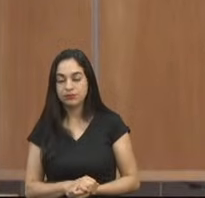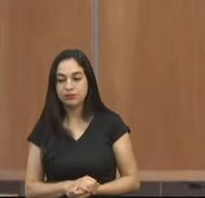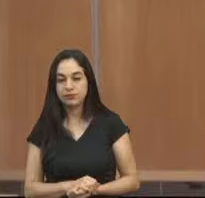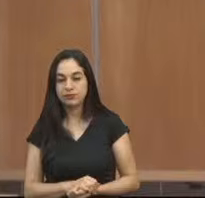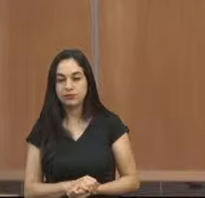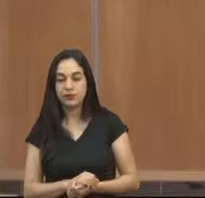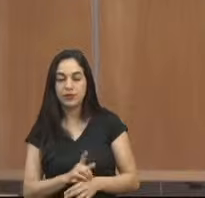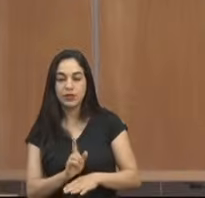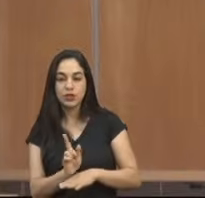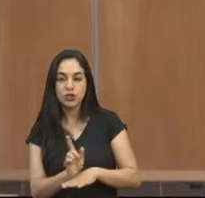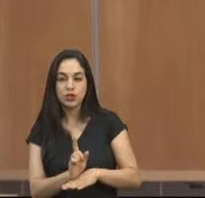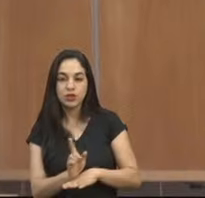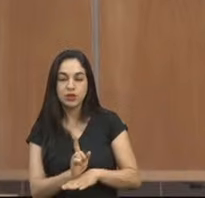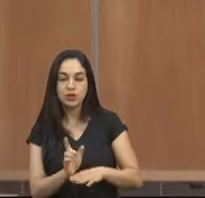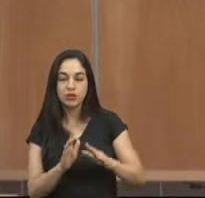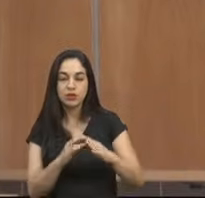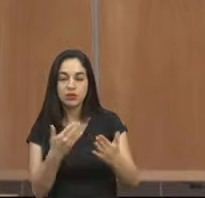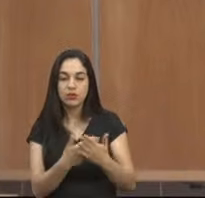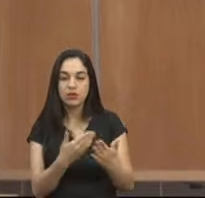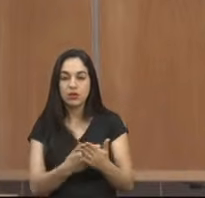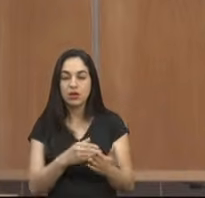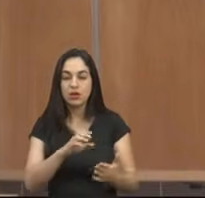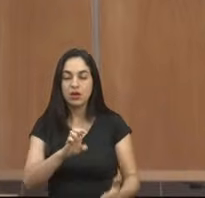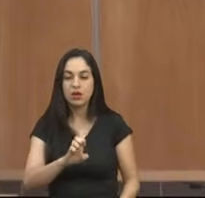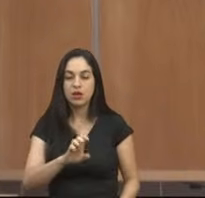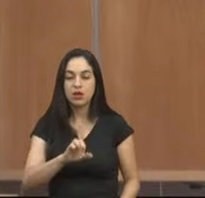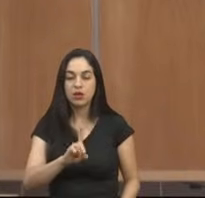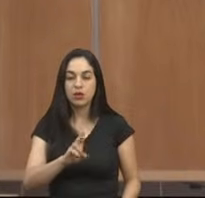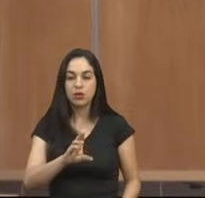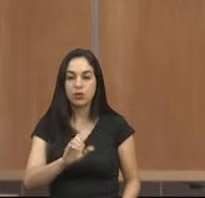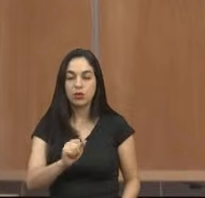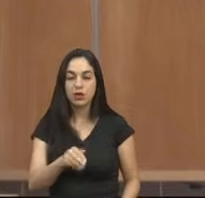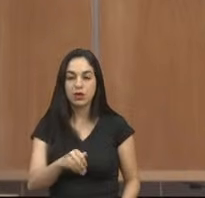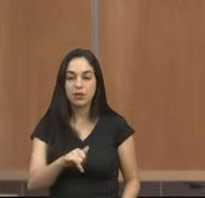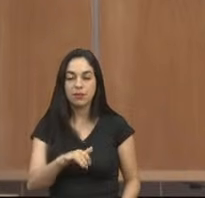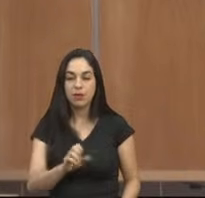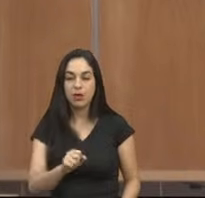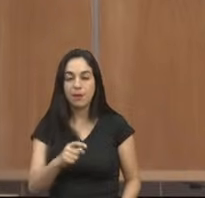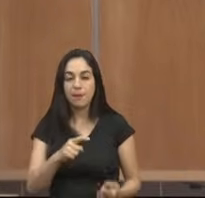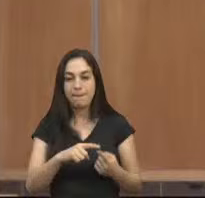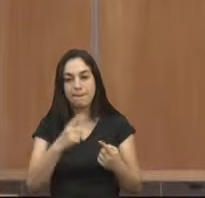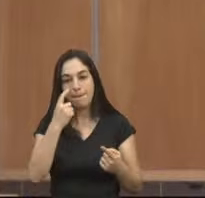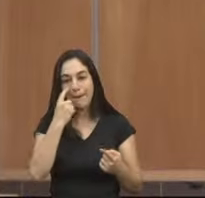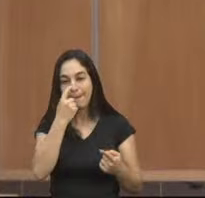Gestão do Educa Mais Centro e do Parque Minha Lua.